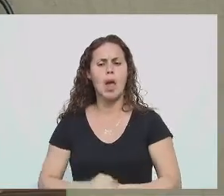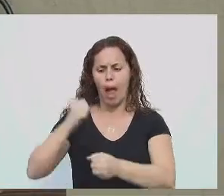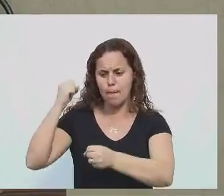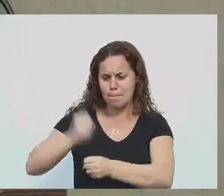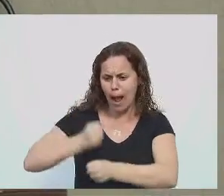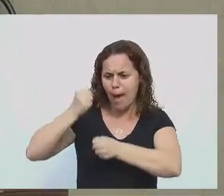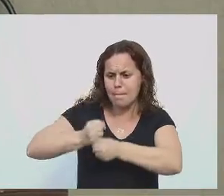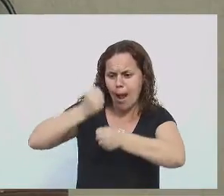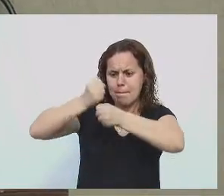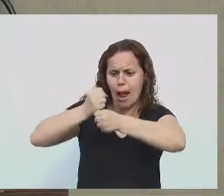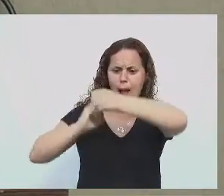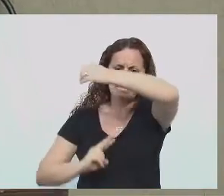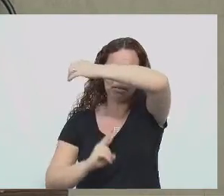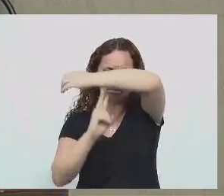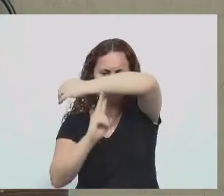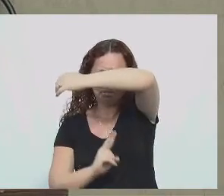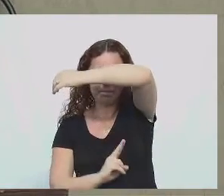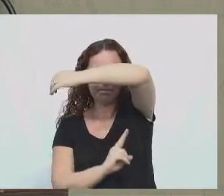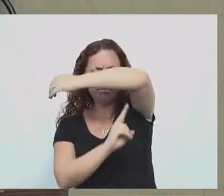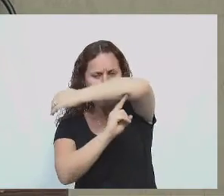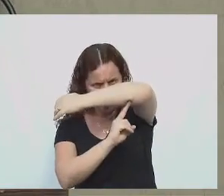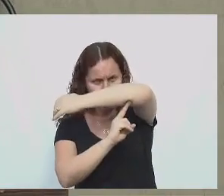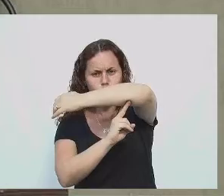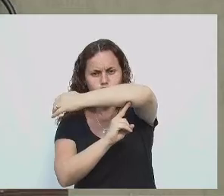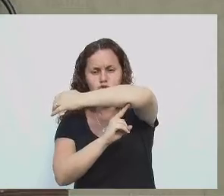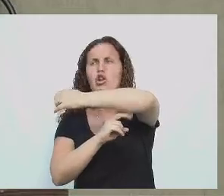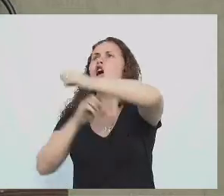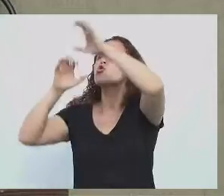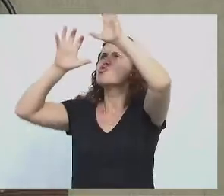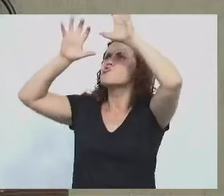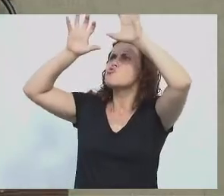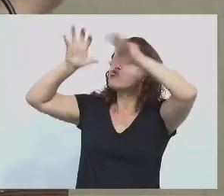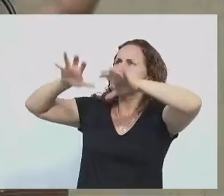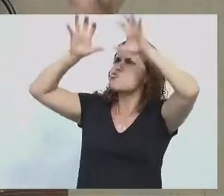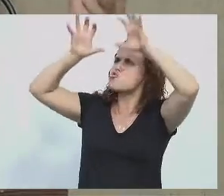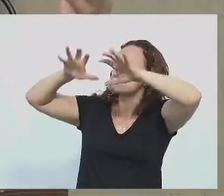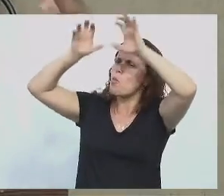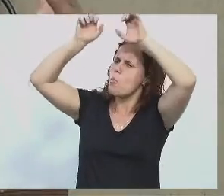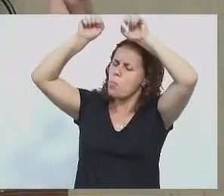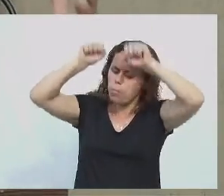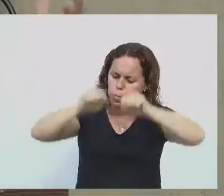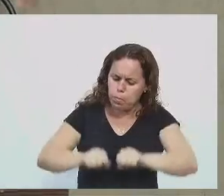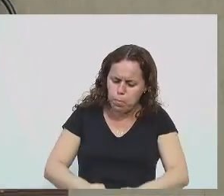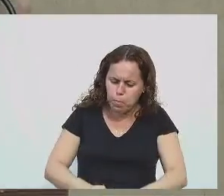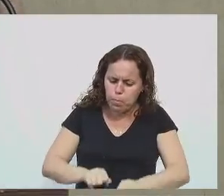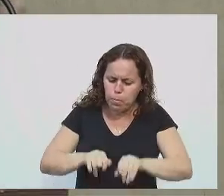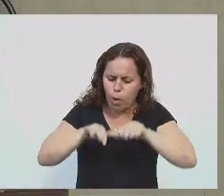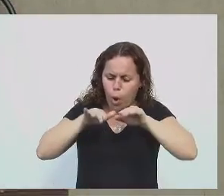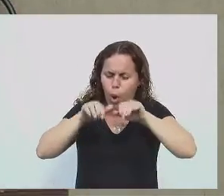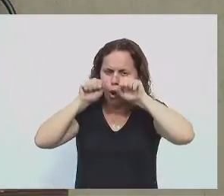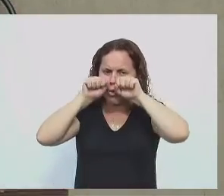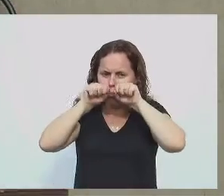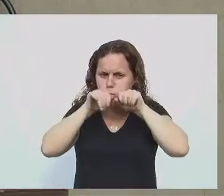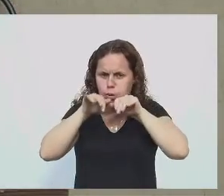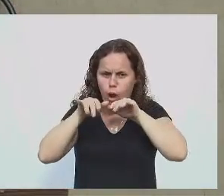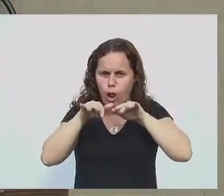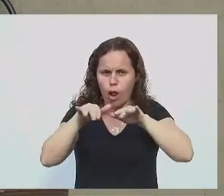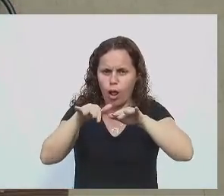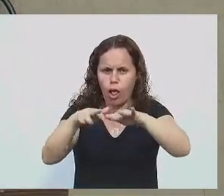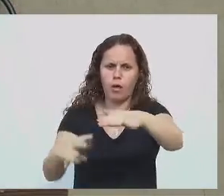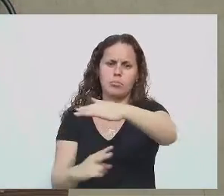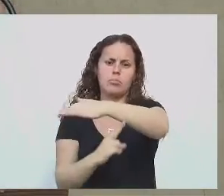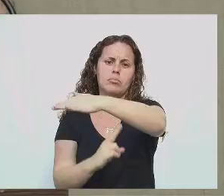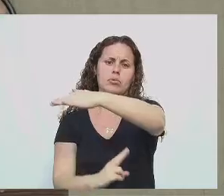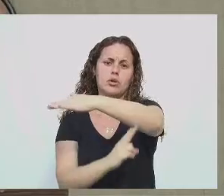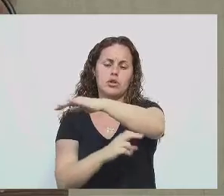Executam a obra das pontes, vem a chuva e estão levando, não está levando a ponte não, vereador